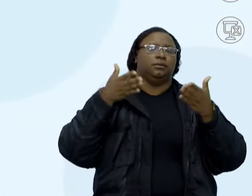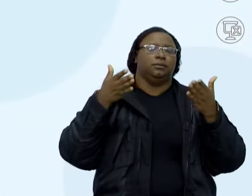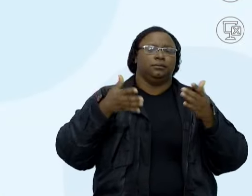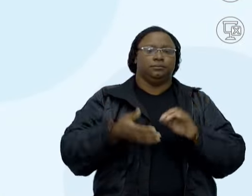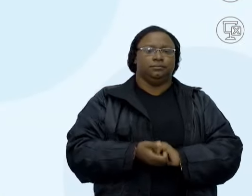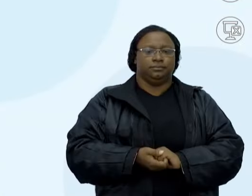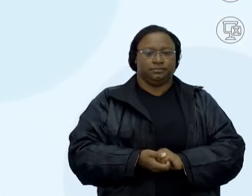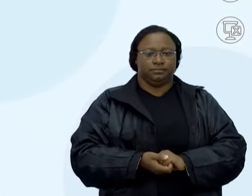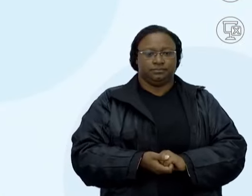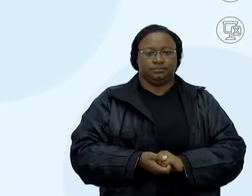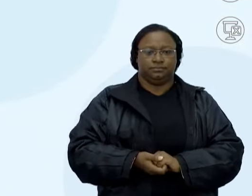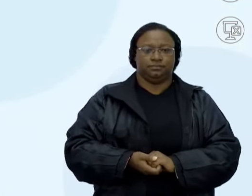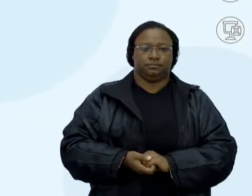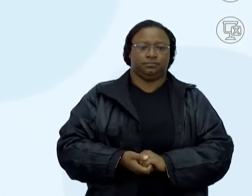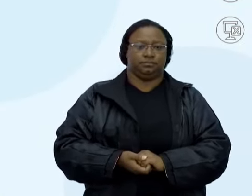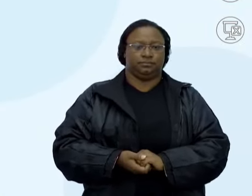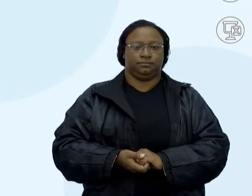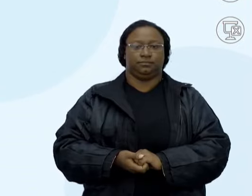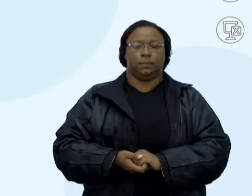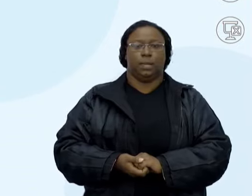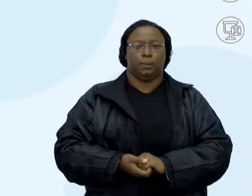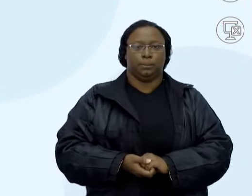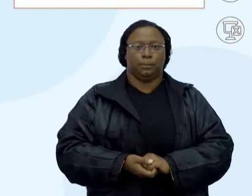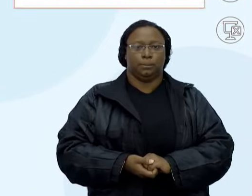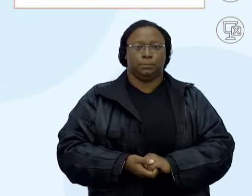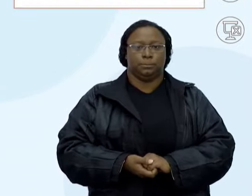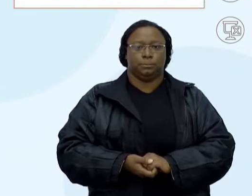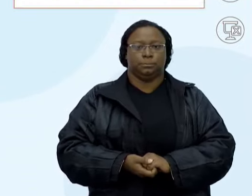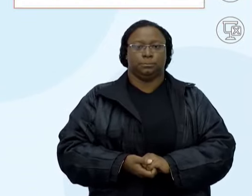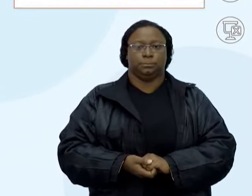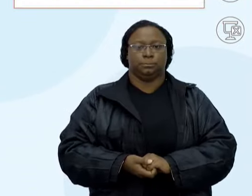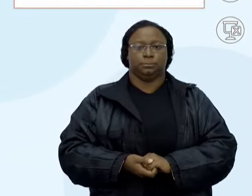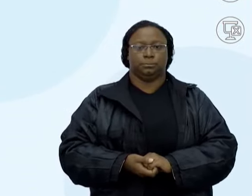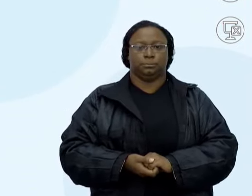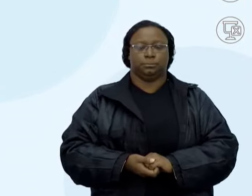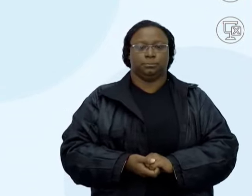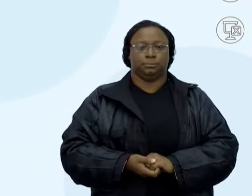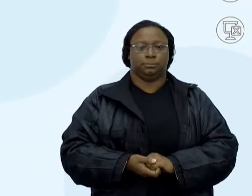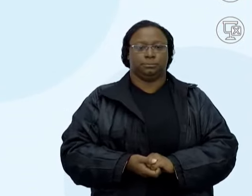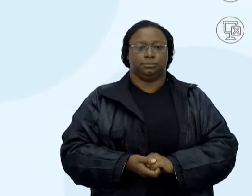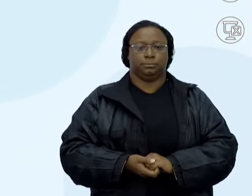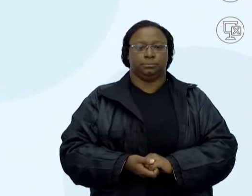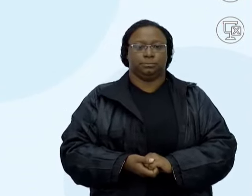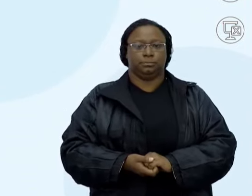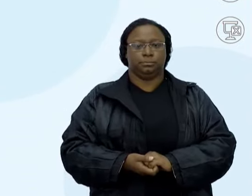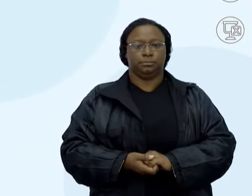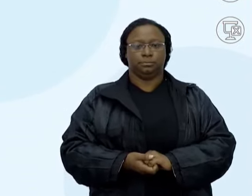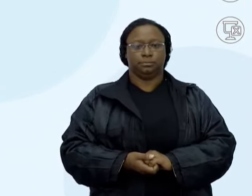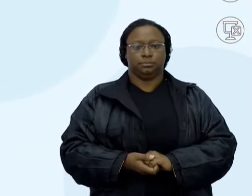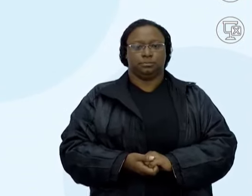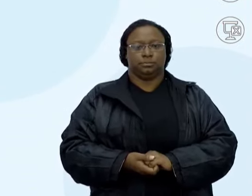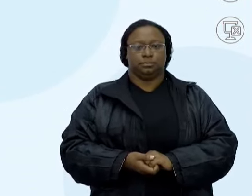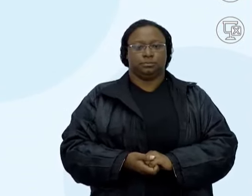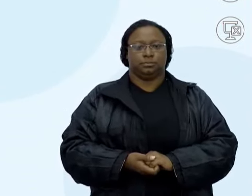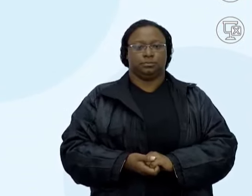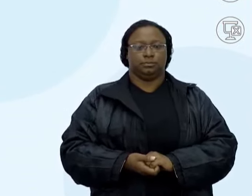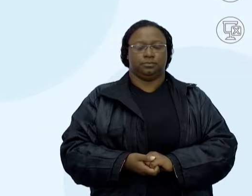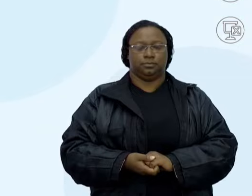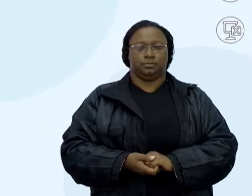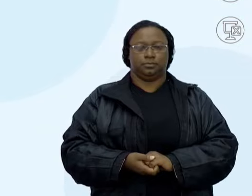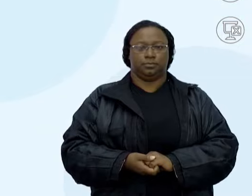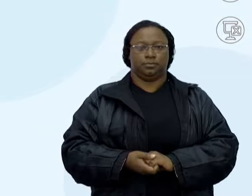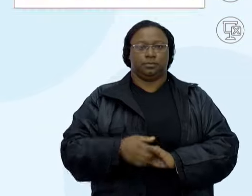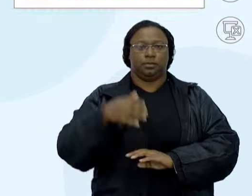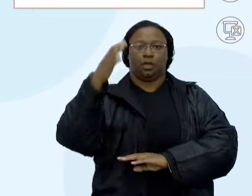seguinte, ó. E se eu tiver, então, que considerar aqui, eu quero um